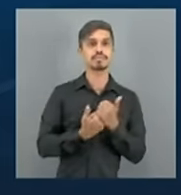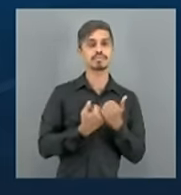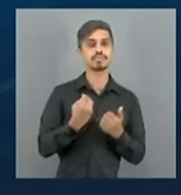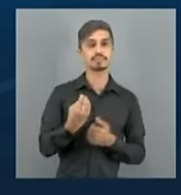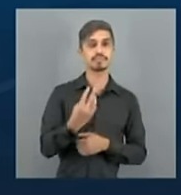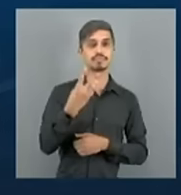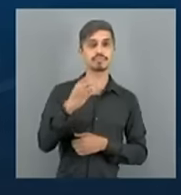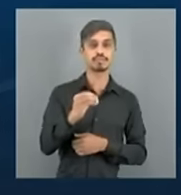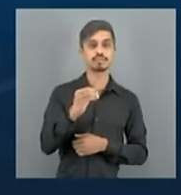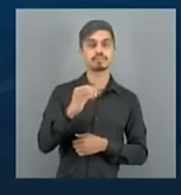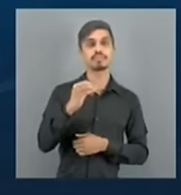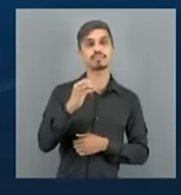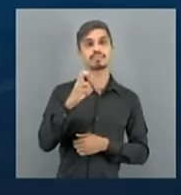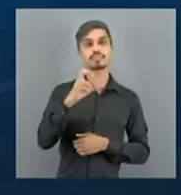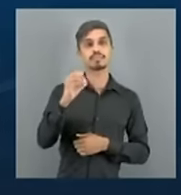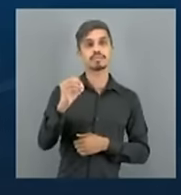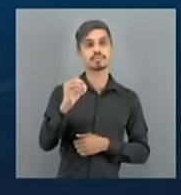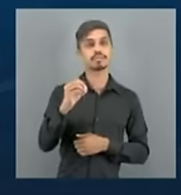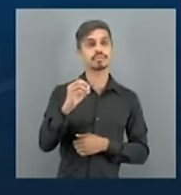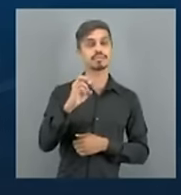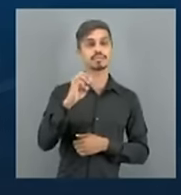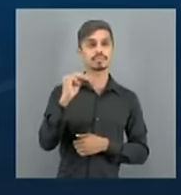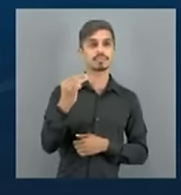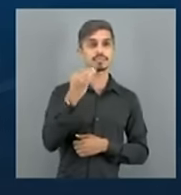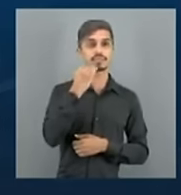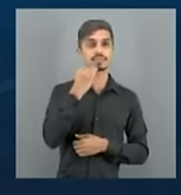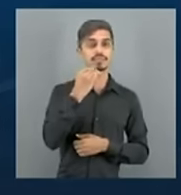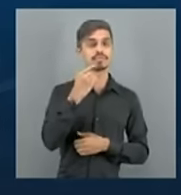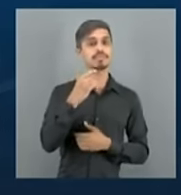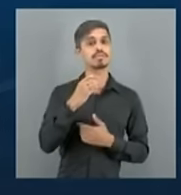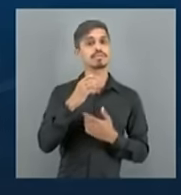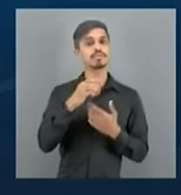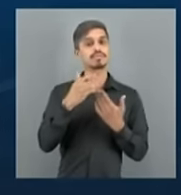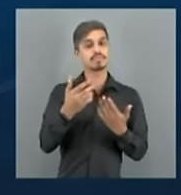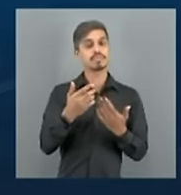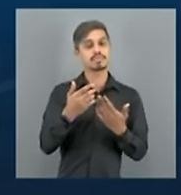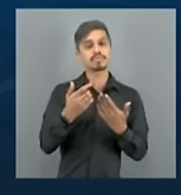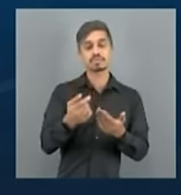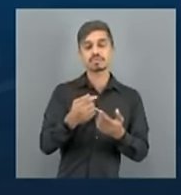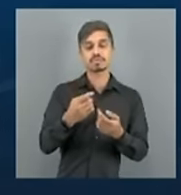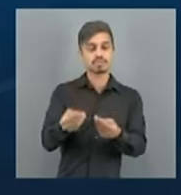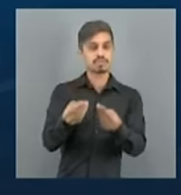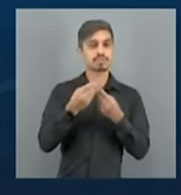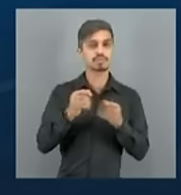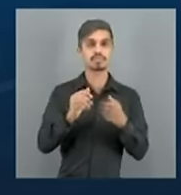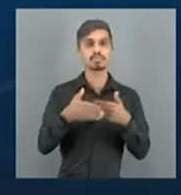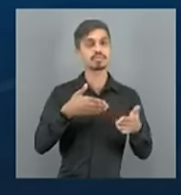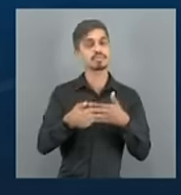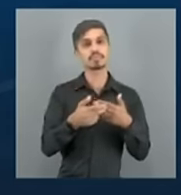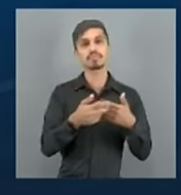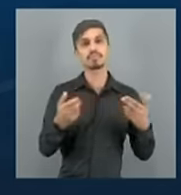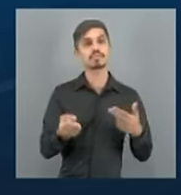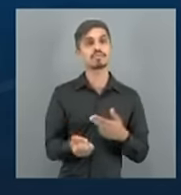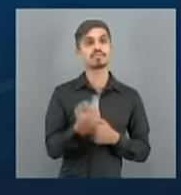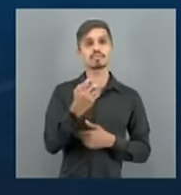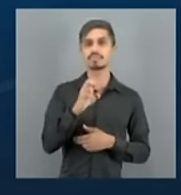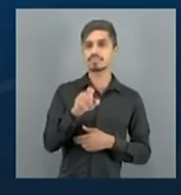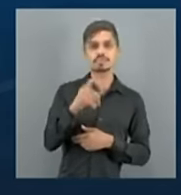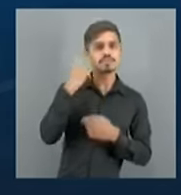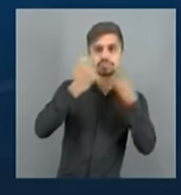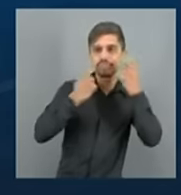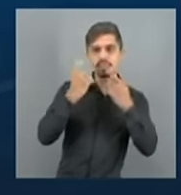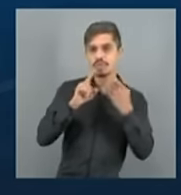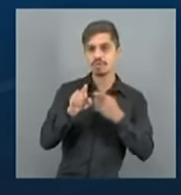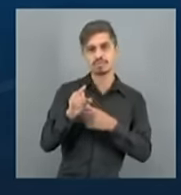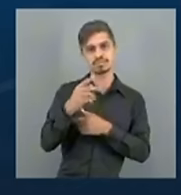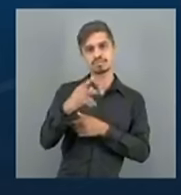40, 50 mil, você pode fazer o que você quiser com o meu clube. Se você não está, um exemplo, Romário, que é presidente, se você não está preocupado com o seu time, Romário, não é eu que